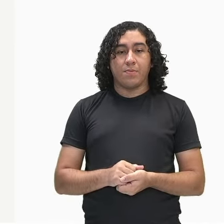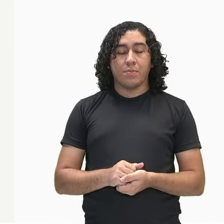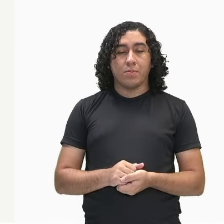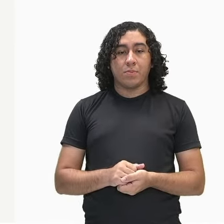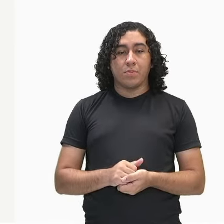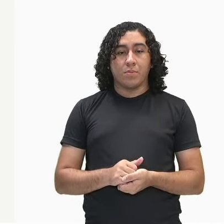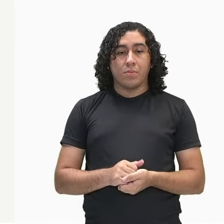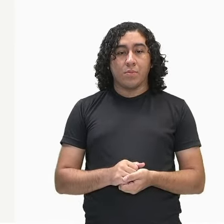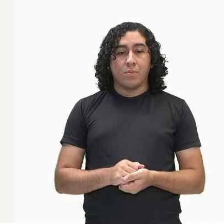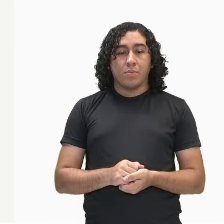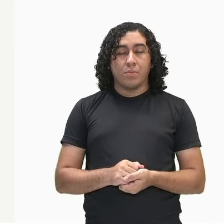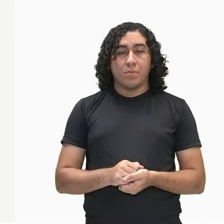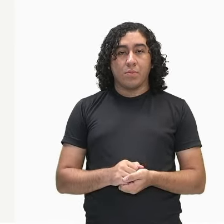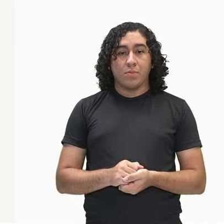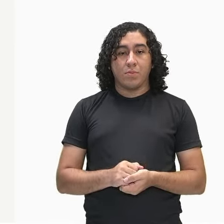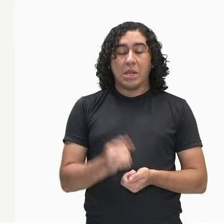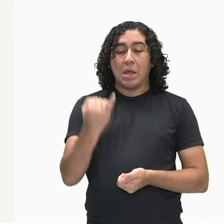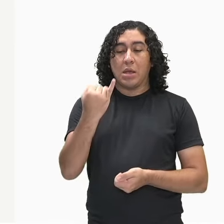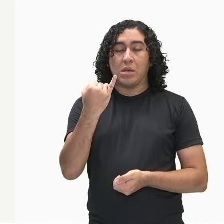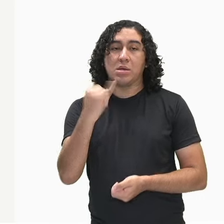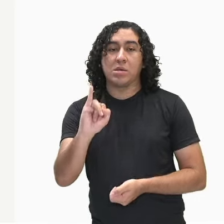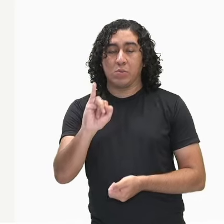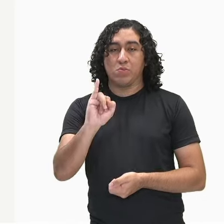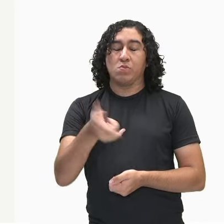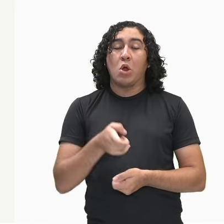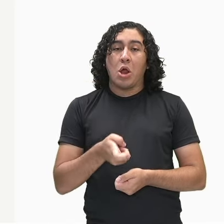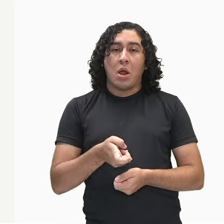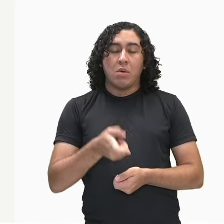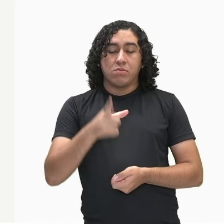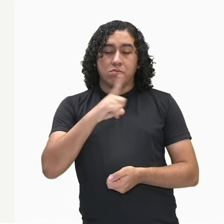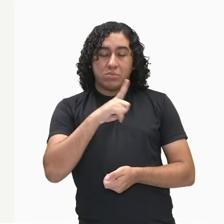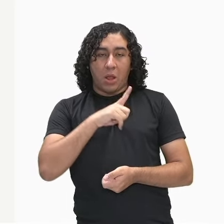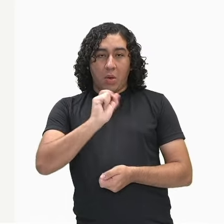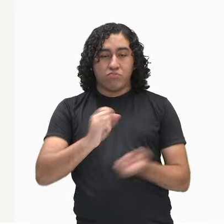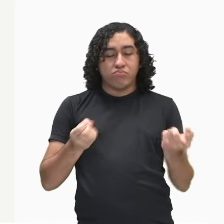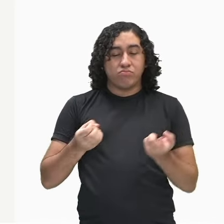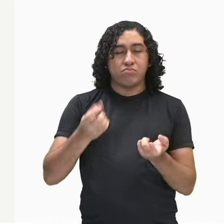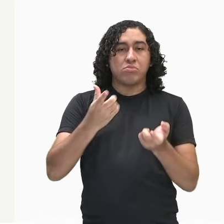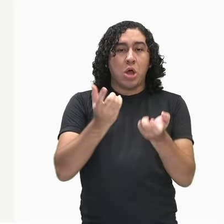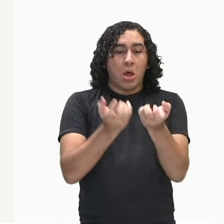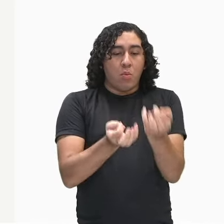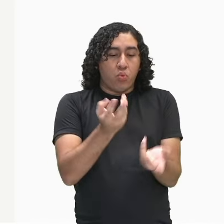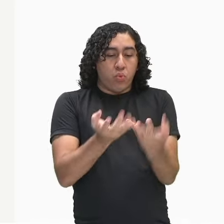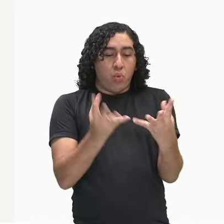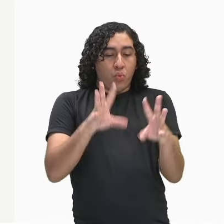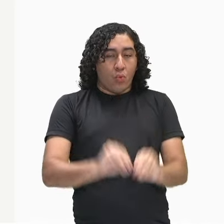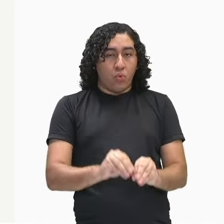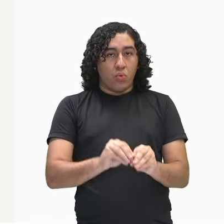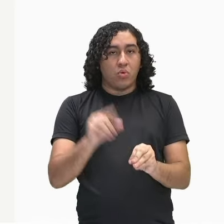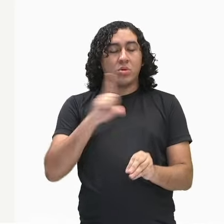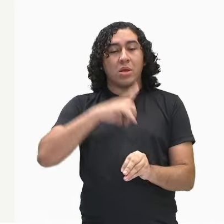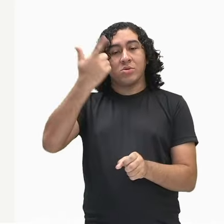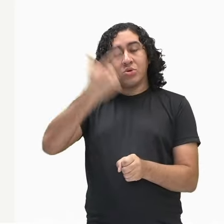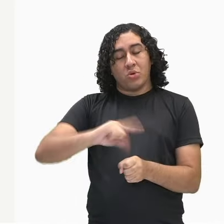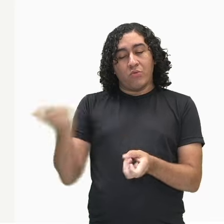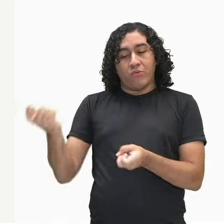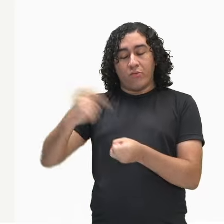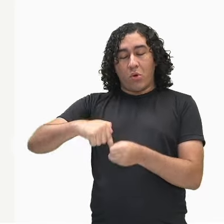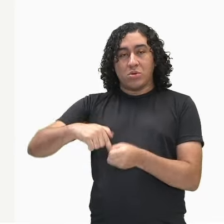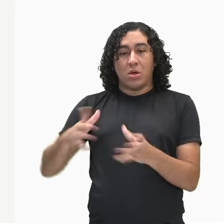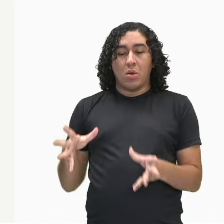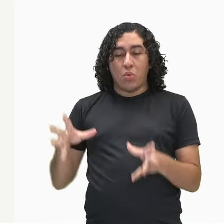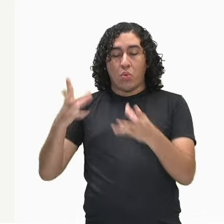resfriar esse que foi dissolvido, ele vai novamente se separar e vai